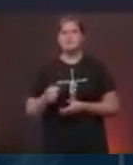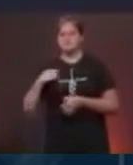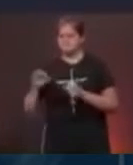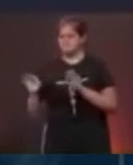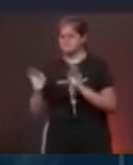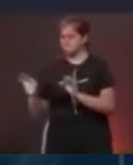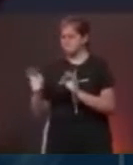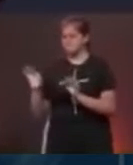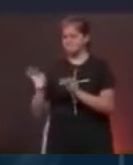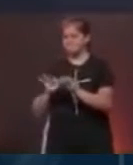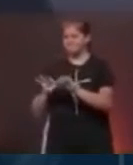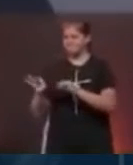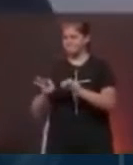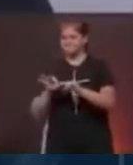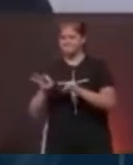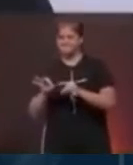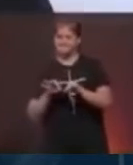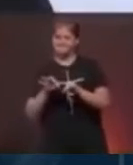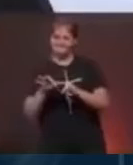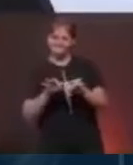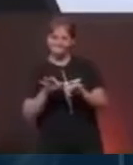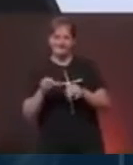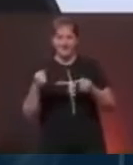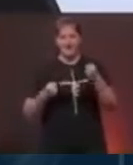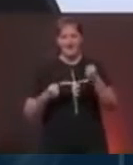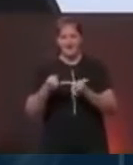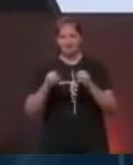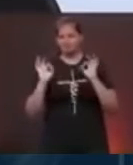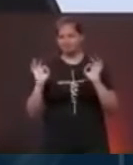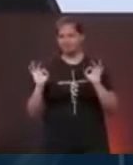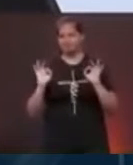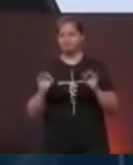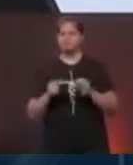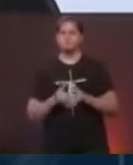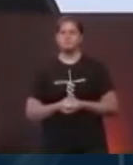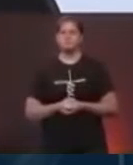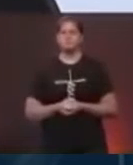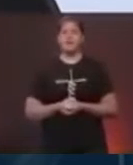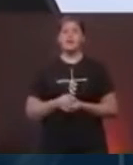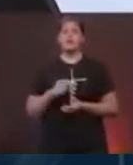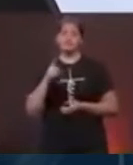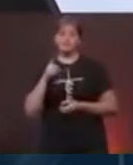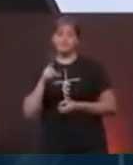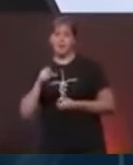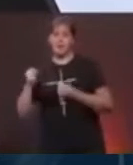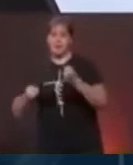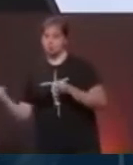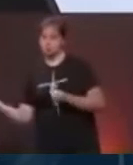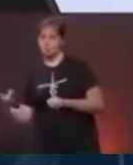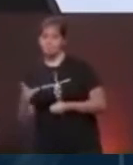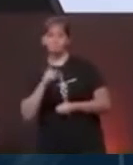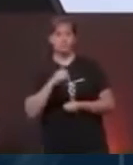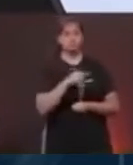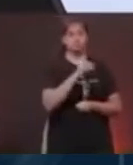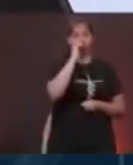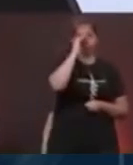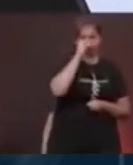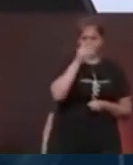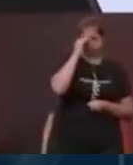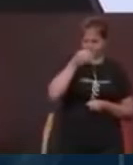na traseira. Pensa numa coisinha. Eu tenho um MP Laf e tenho um Fusquinha 69. Aí esses